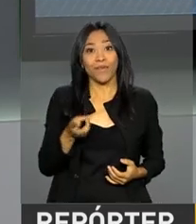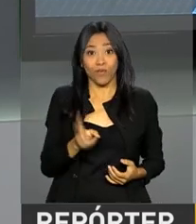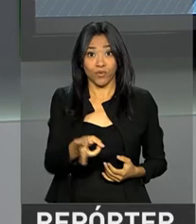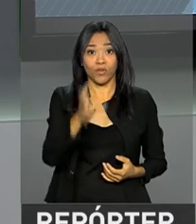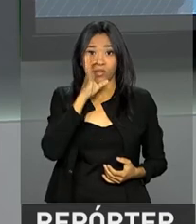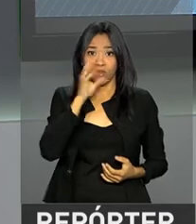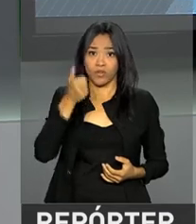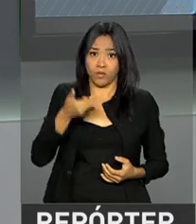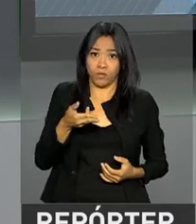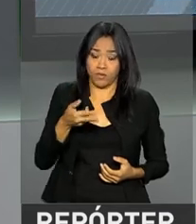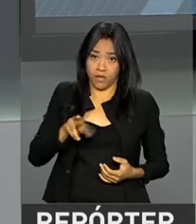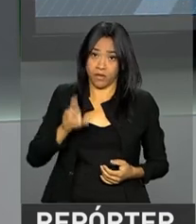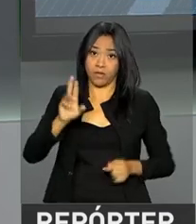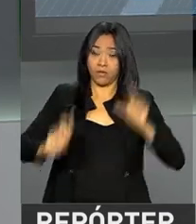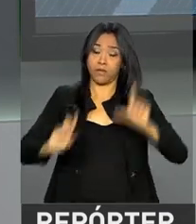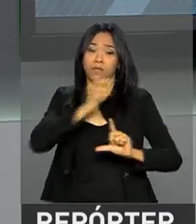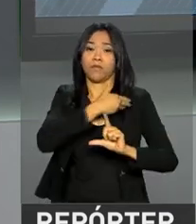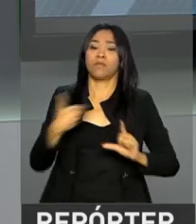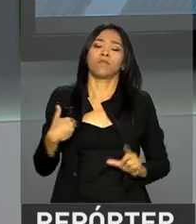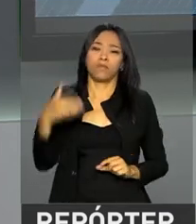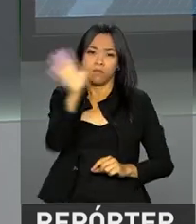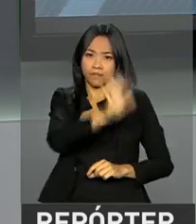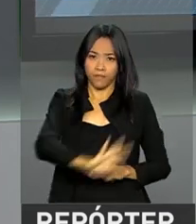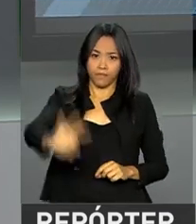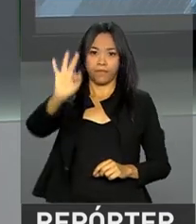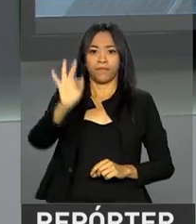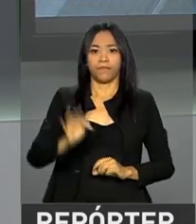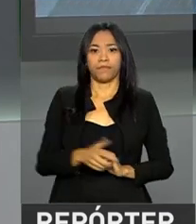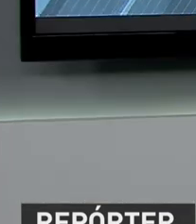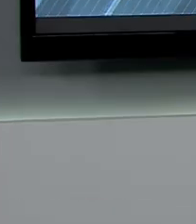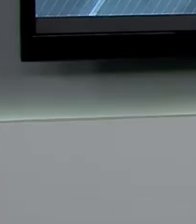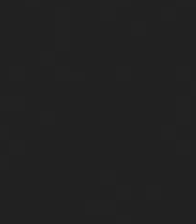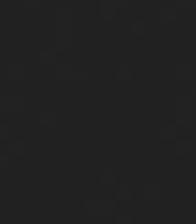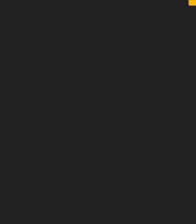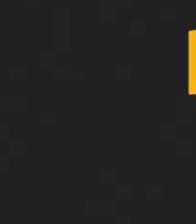continue com a gente e nbr a tv do governo federal